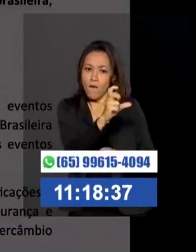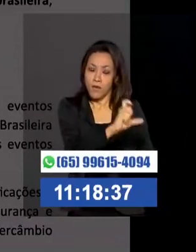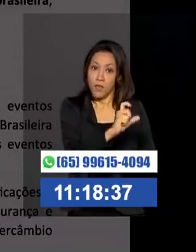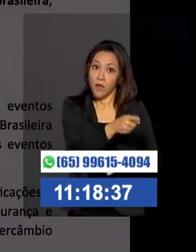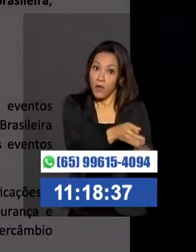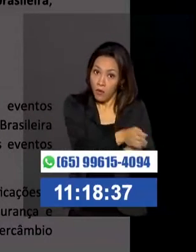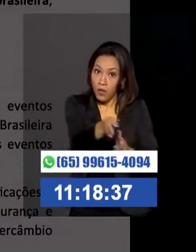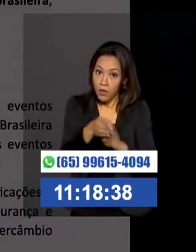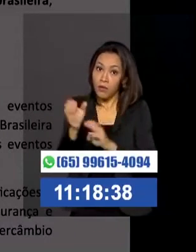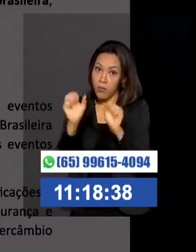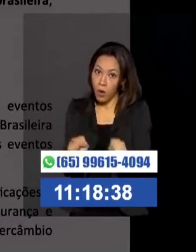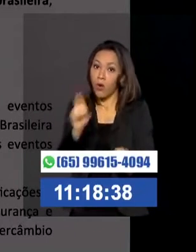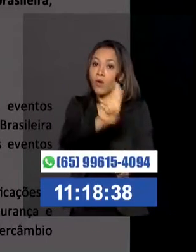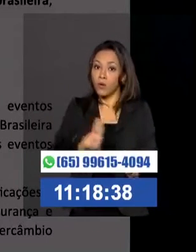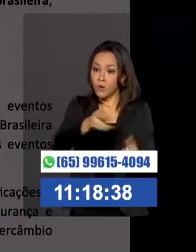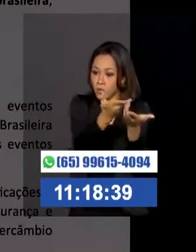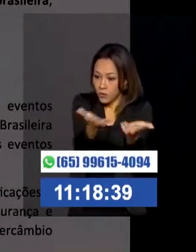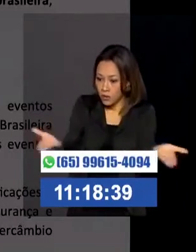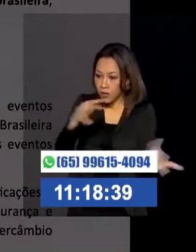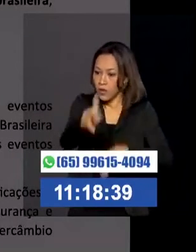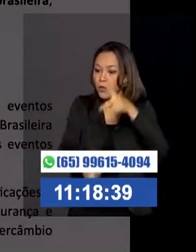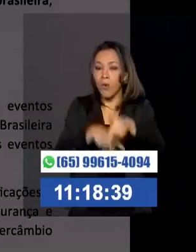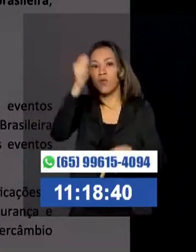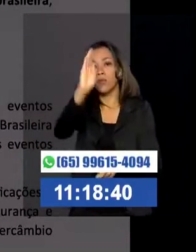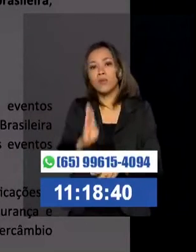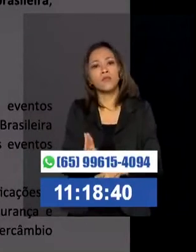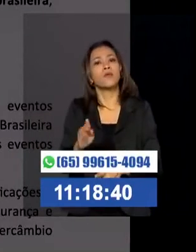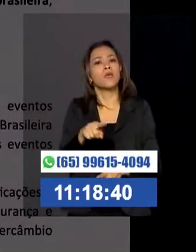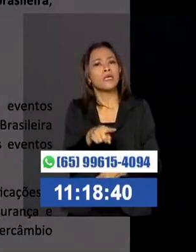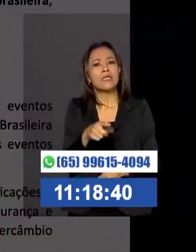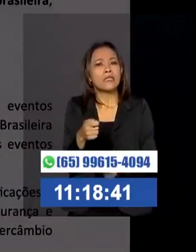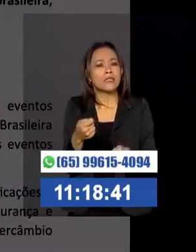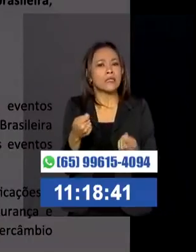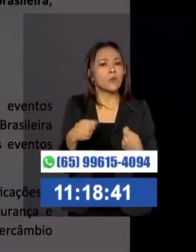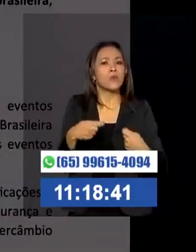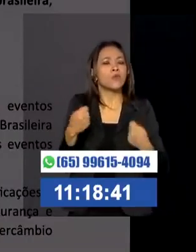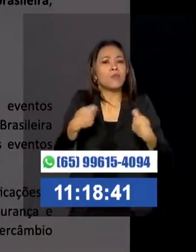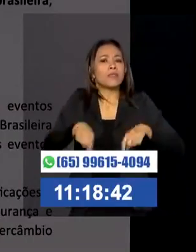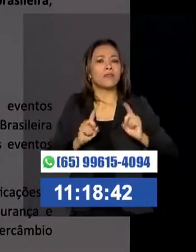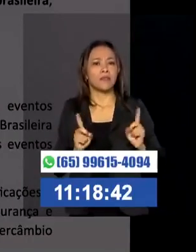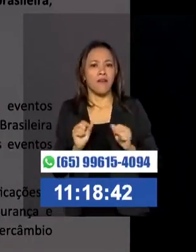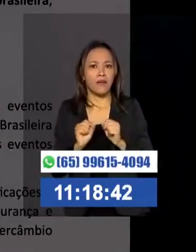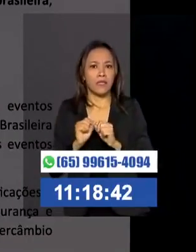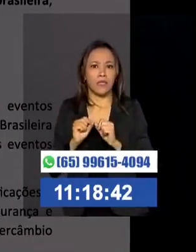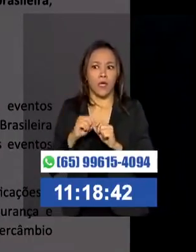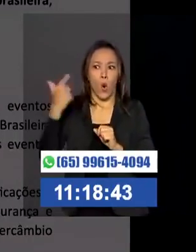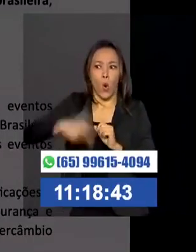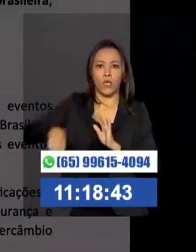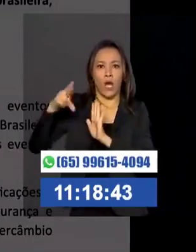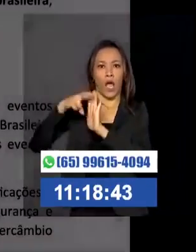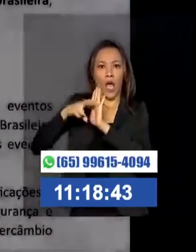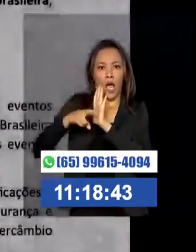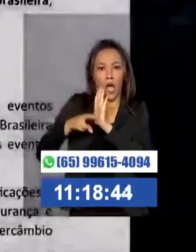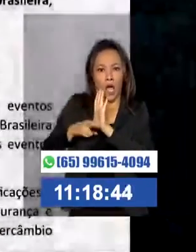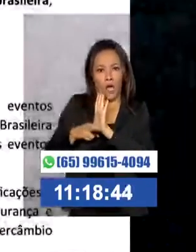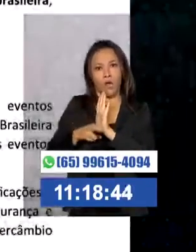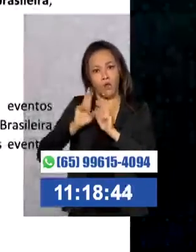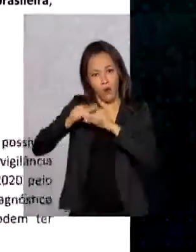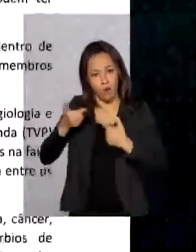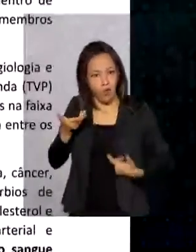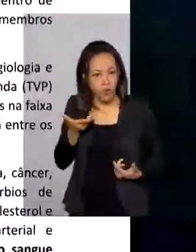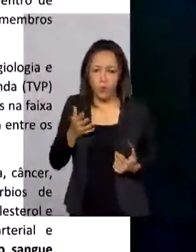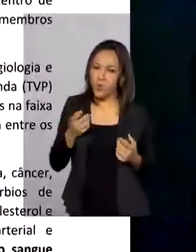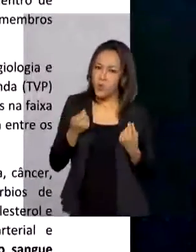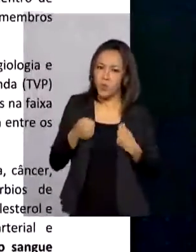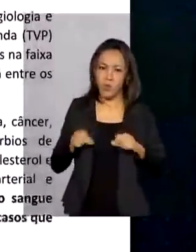seu uso na população brasileira, sem que haja necessidade de qualquer medida regulatória neste momento. A